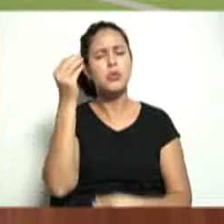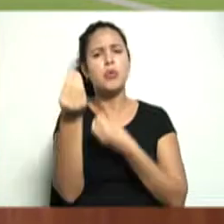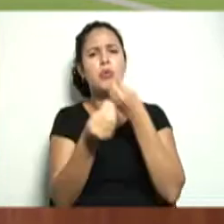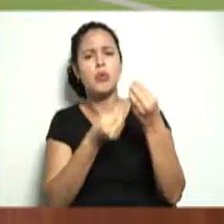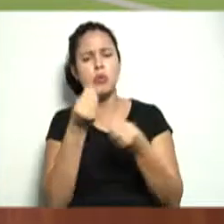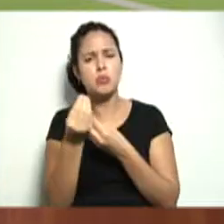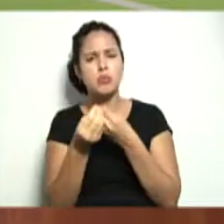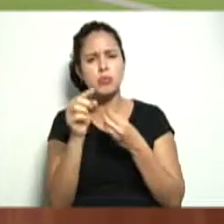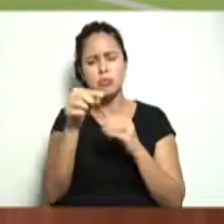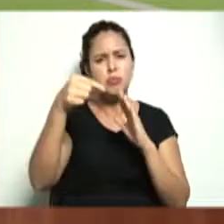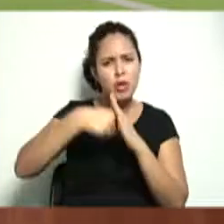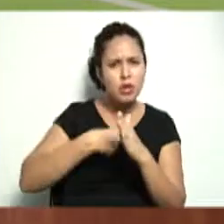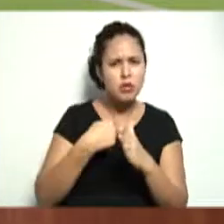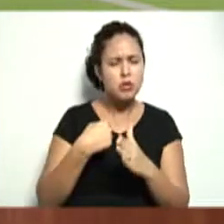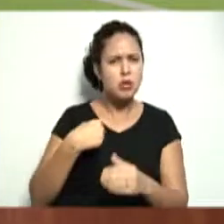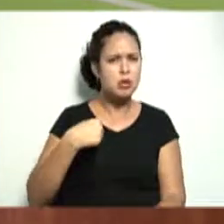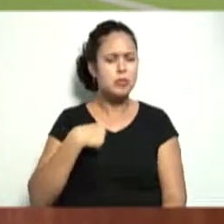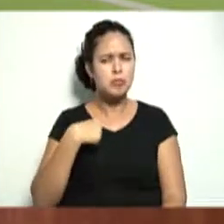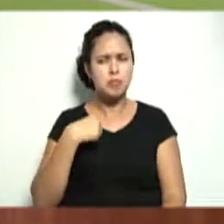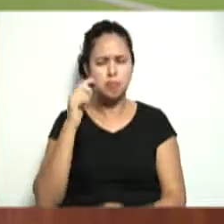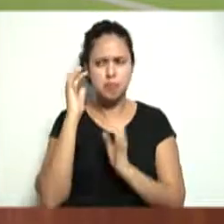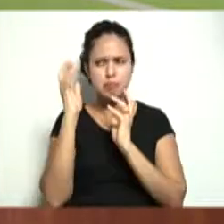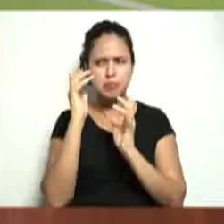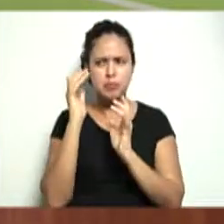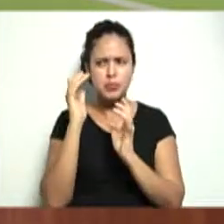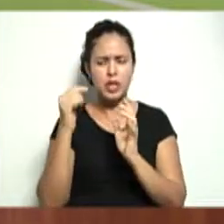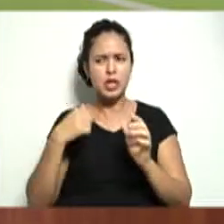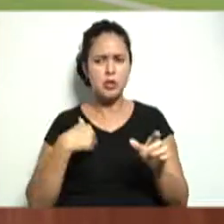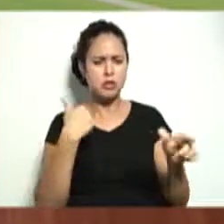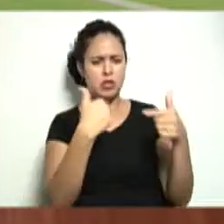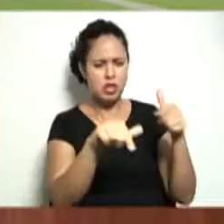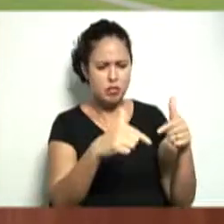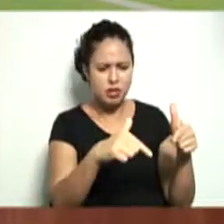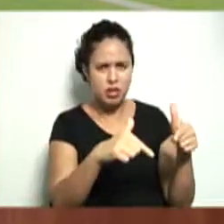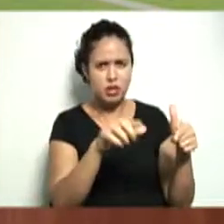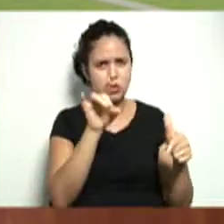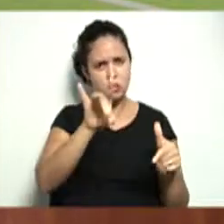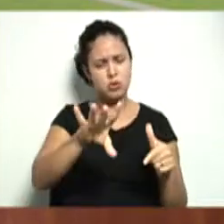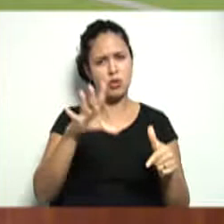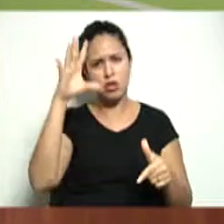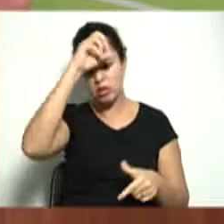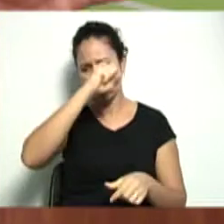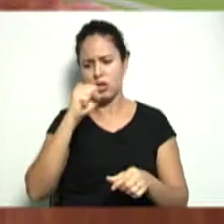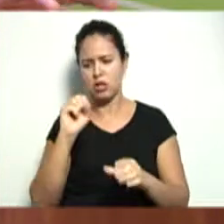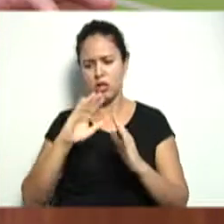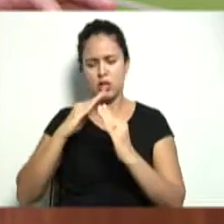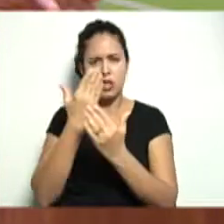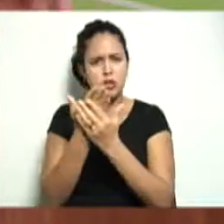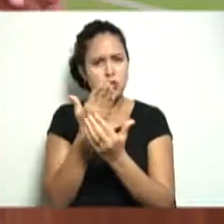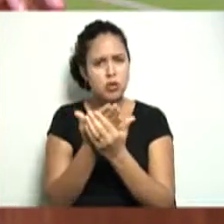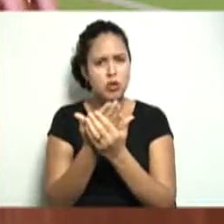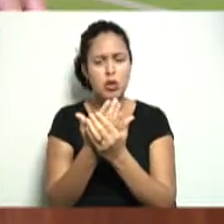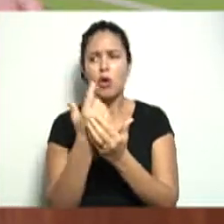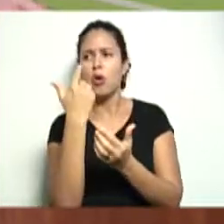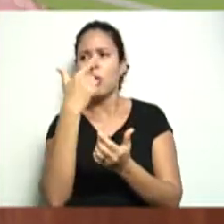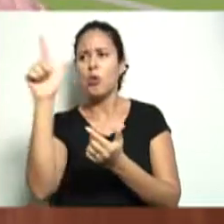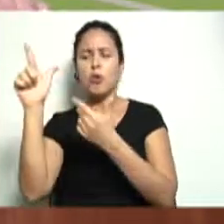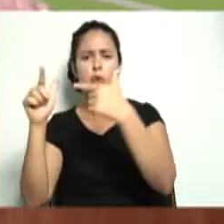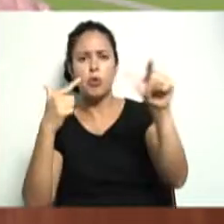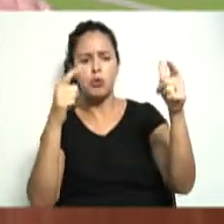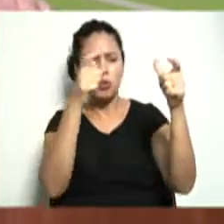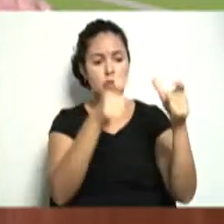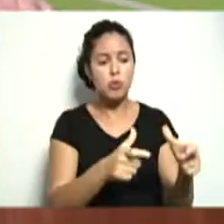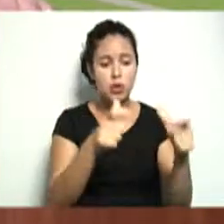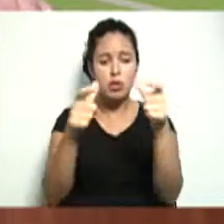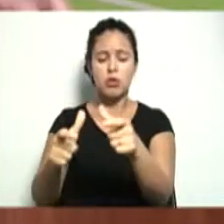me colocou uma pulga atrás da orelha. Será que para trabalhar nós só aprendemos na escola? Será que tem outra maneira? Será que se ensina a